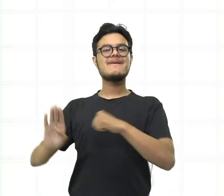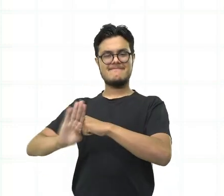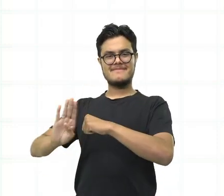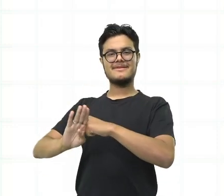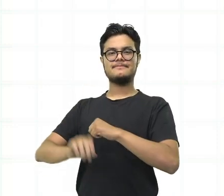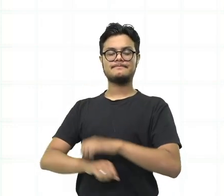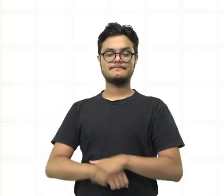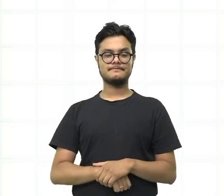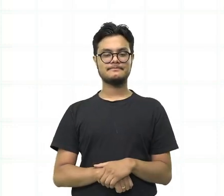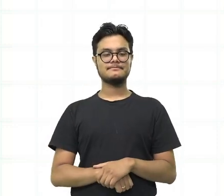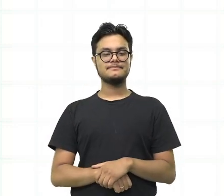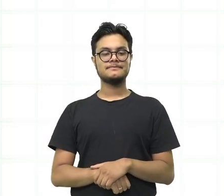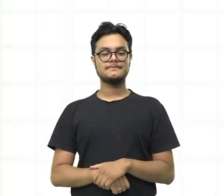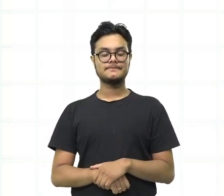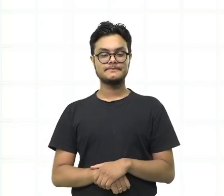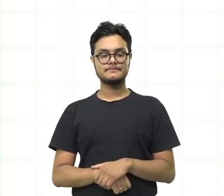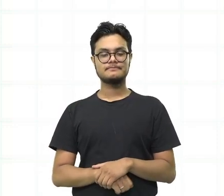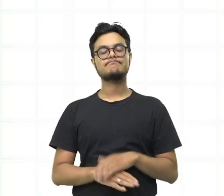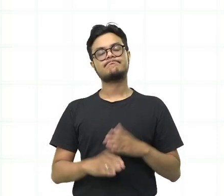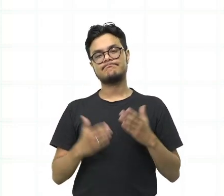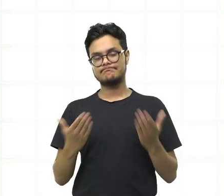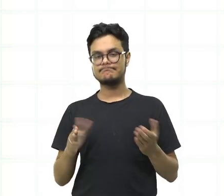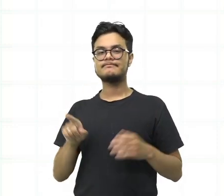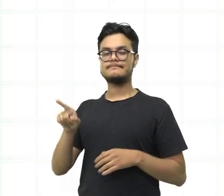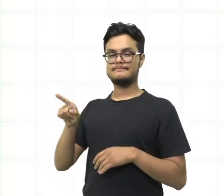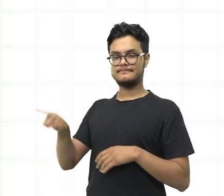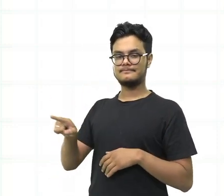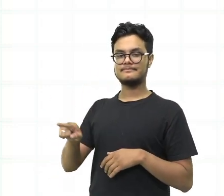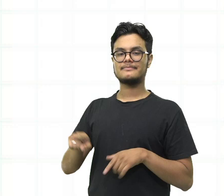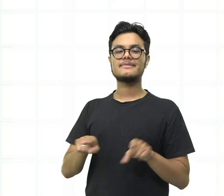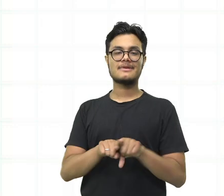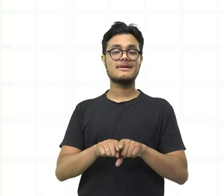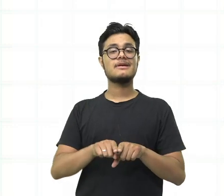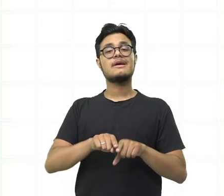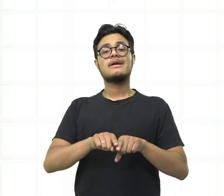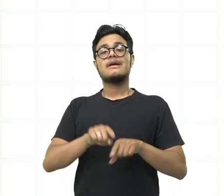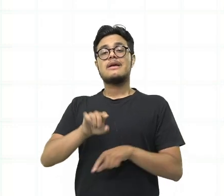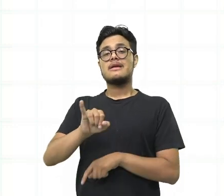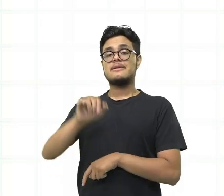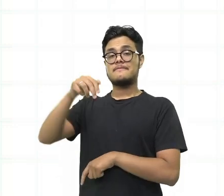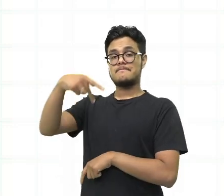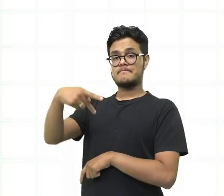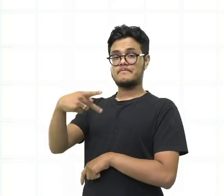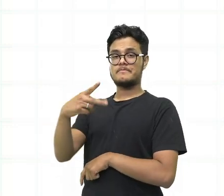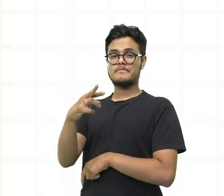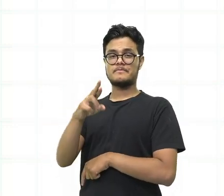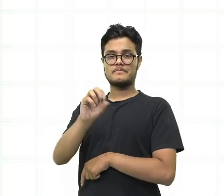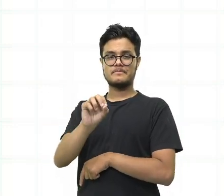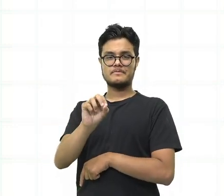substantivo. Então, aqui, nós estamos diante de uma derivação o quê?